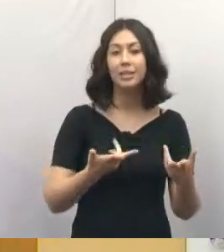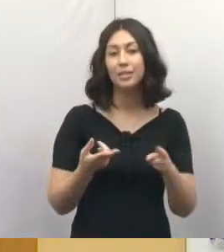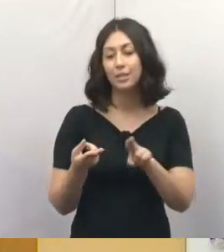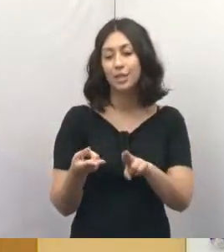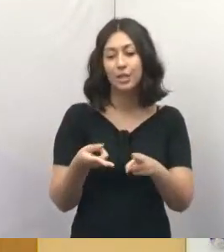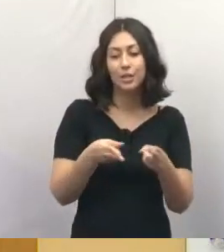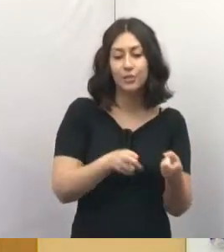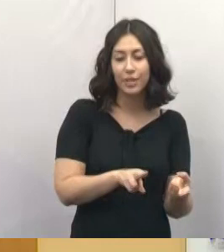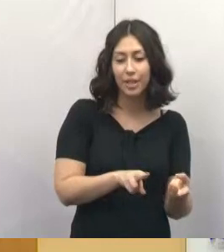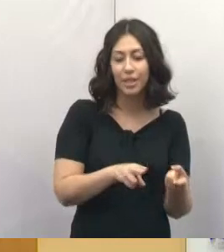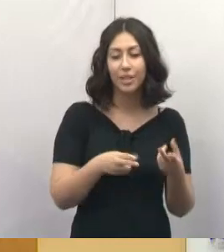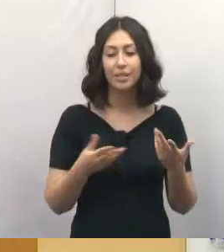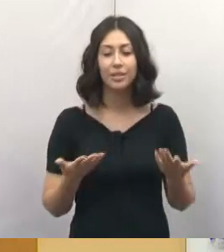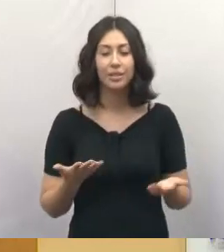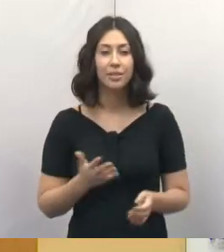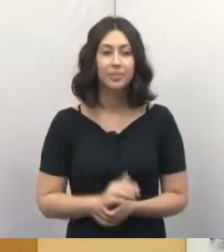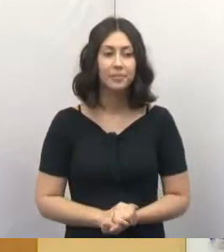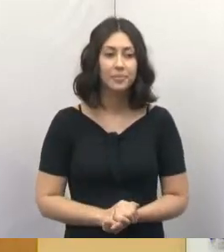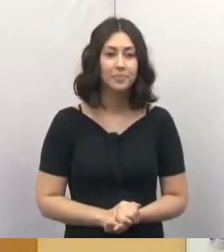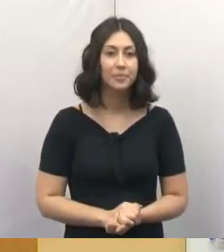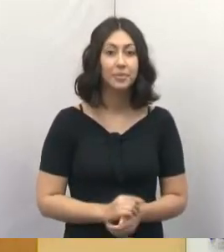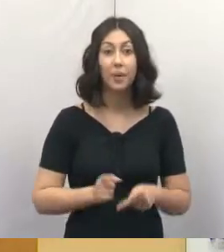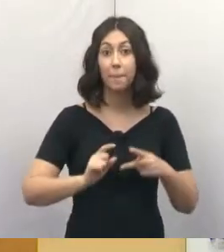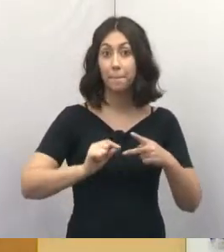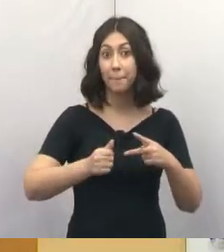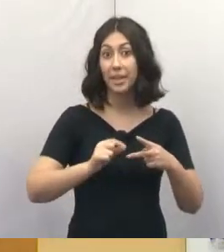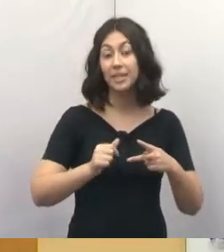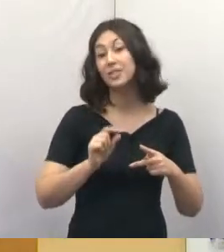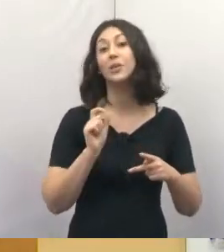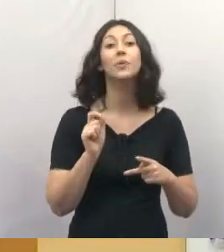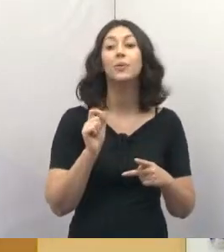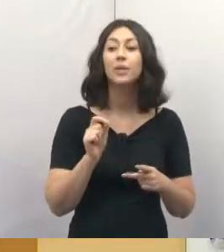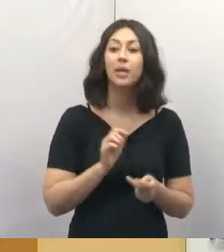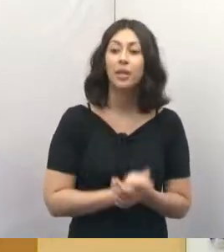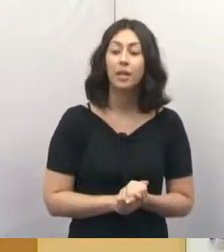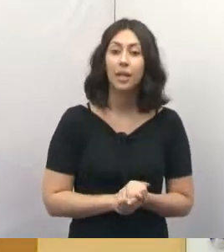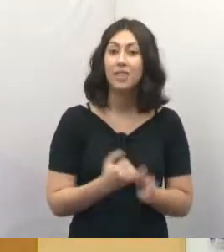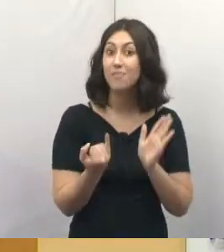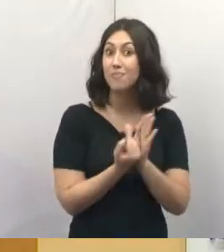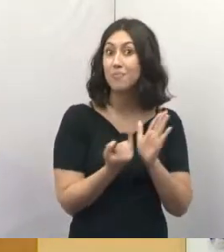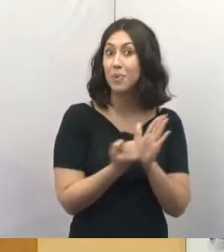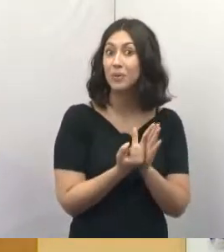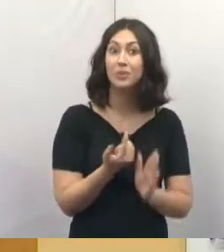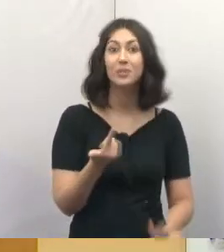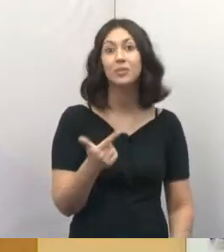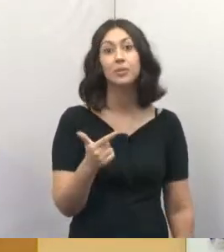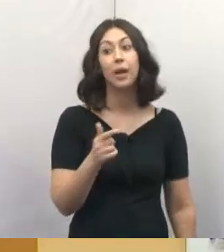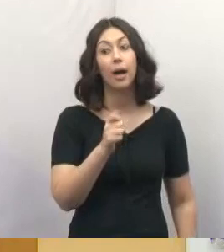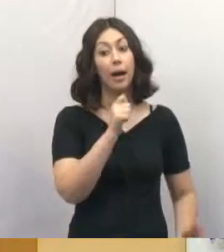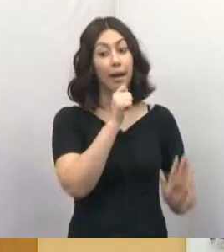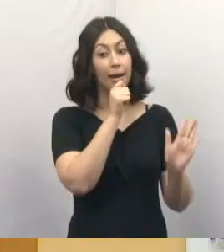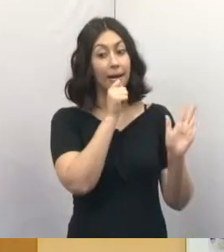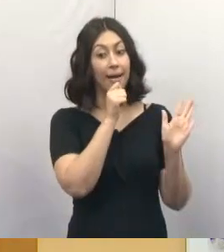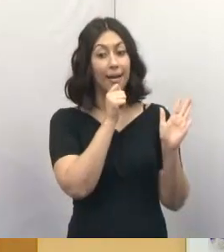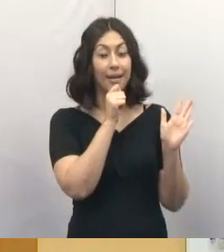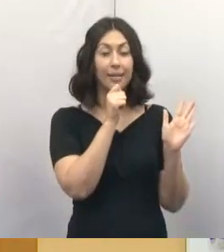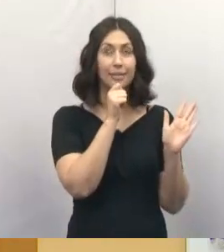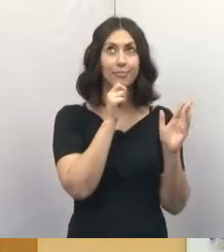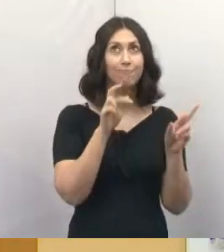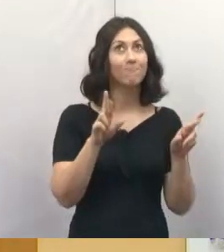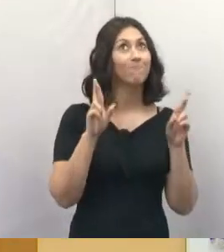TED, né, a transferência bancária. E o PIX, o bom é que não tem a tributação, né, ainda, né, espero que não